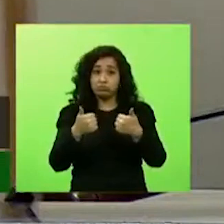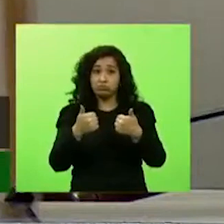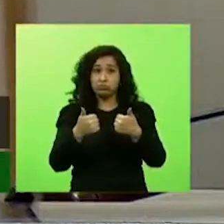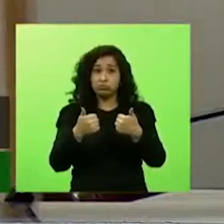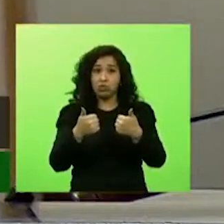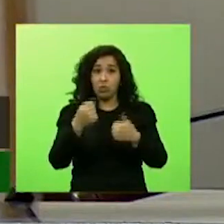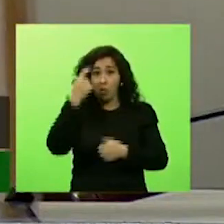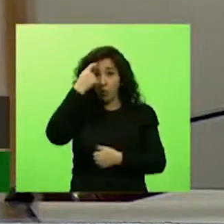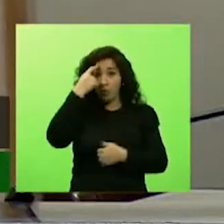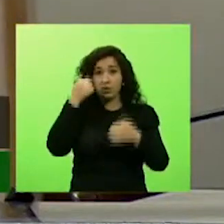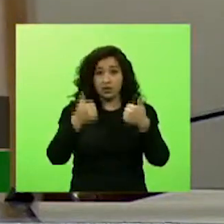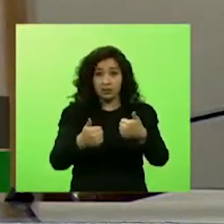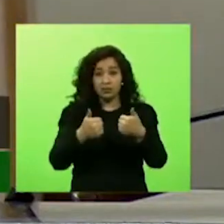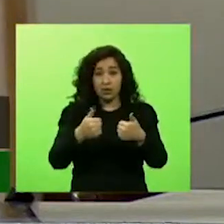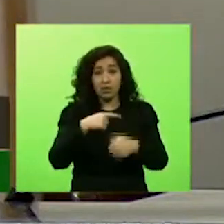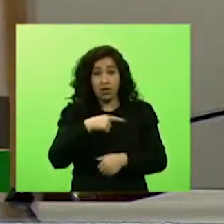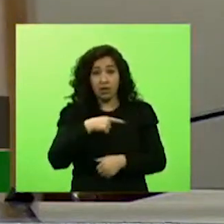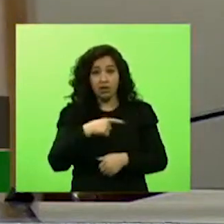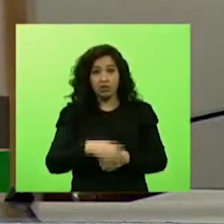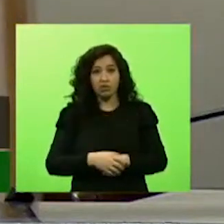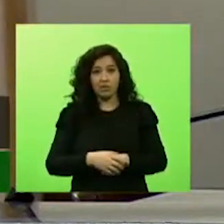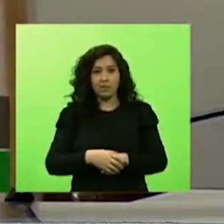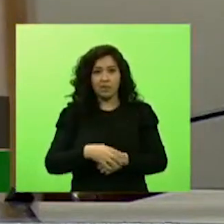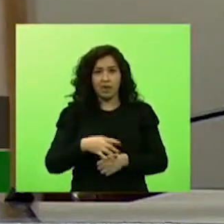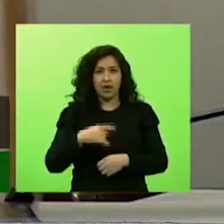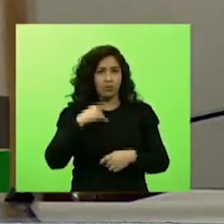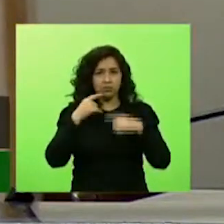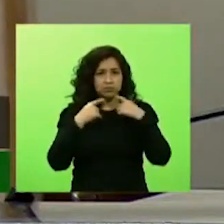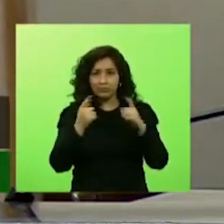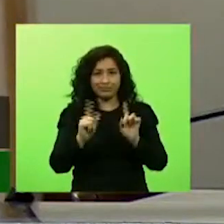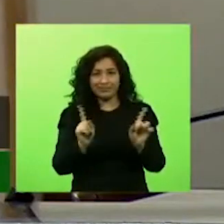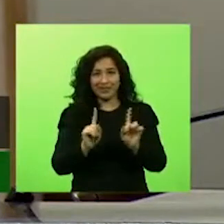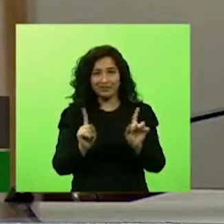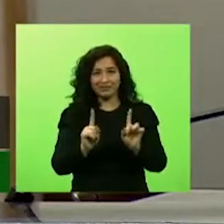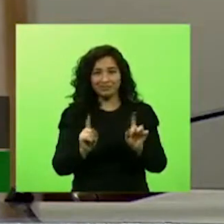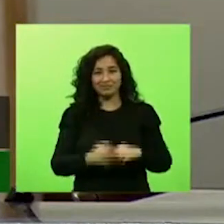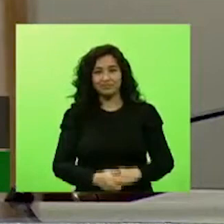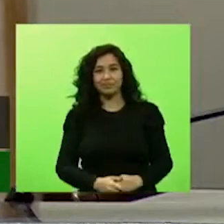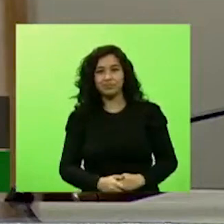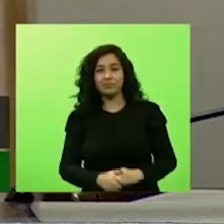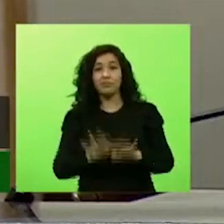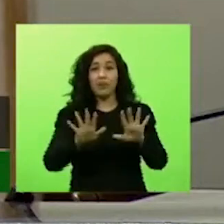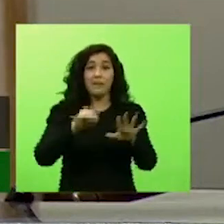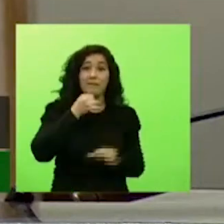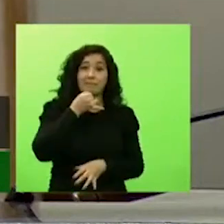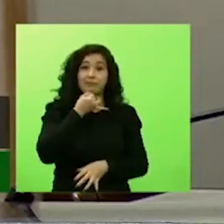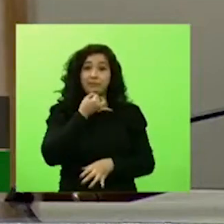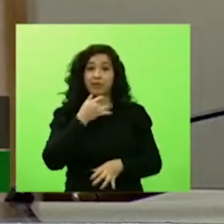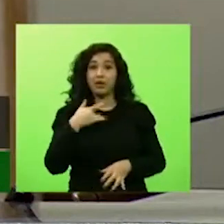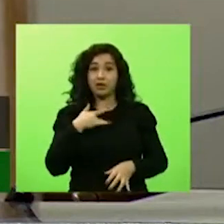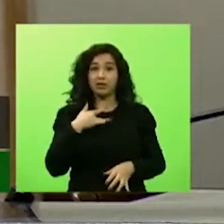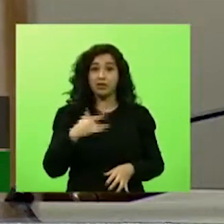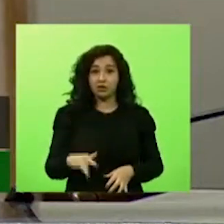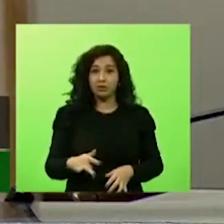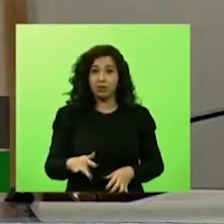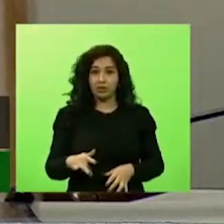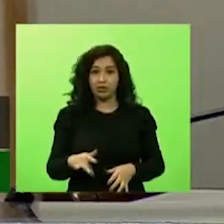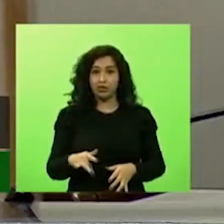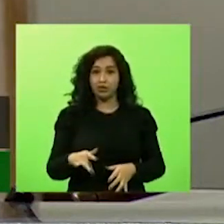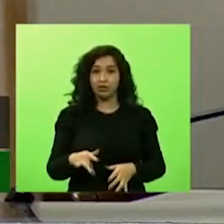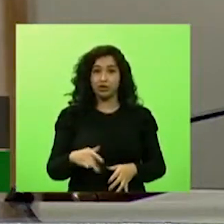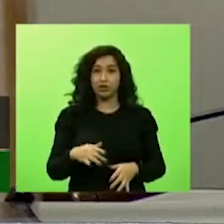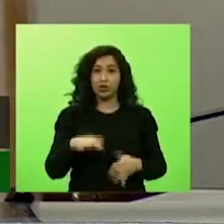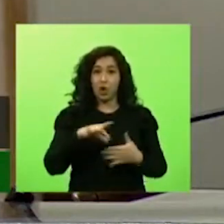intenções. Isso eu não tenho dúvida nenhuma. Mas, infelizmente, o verdadeiro